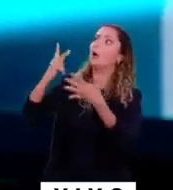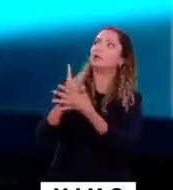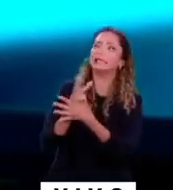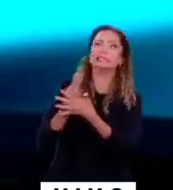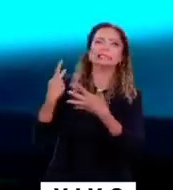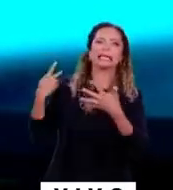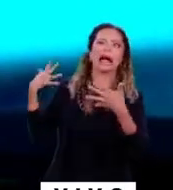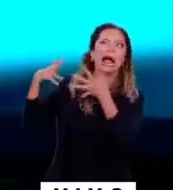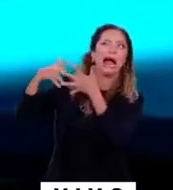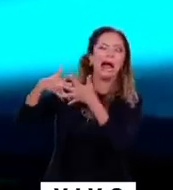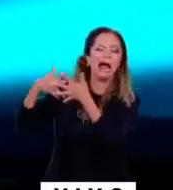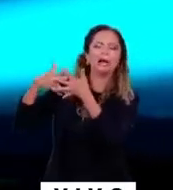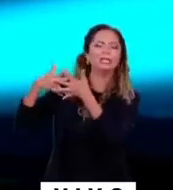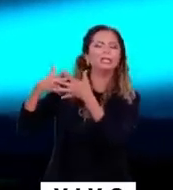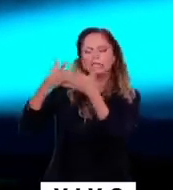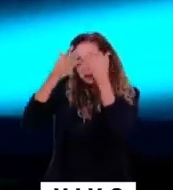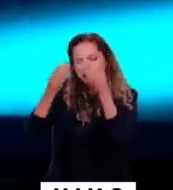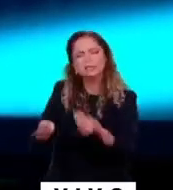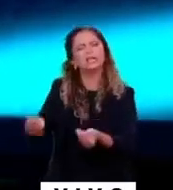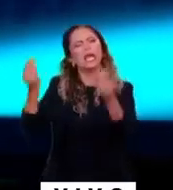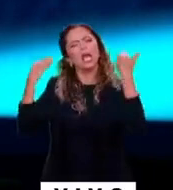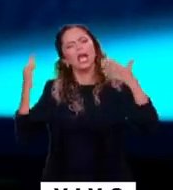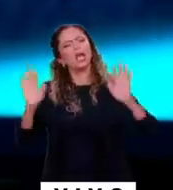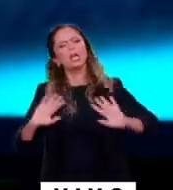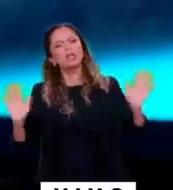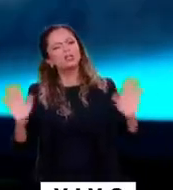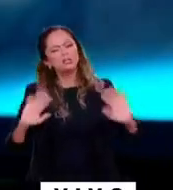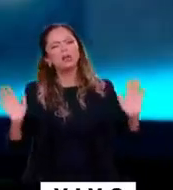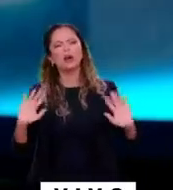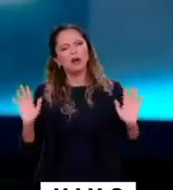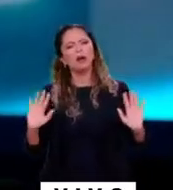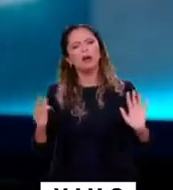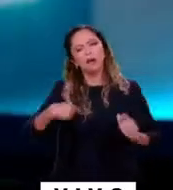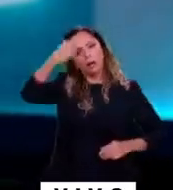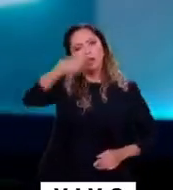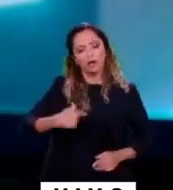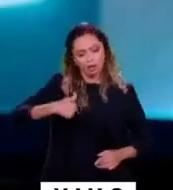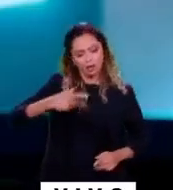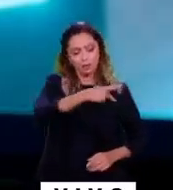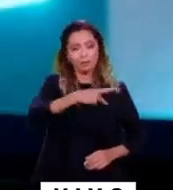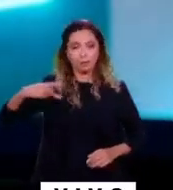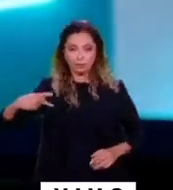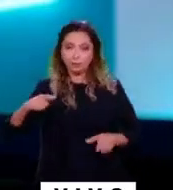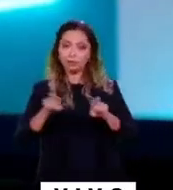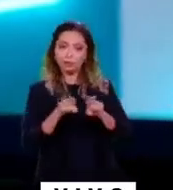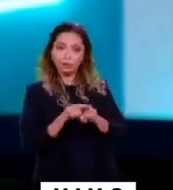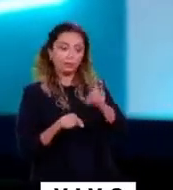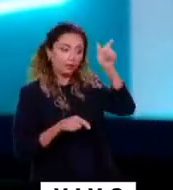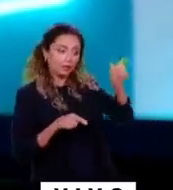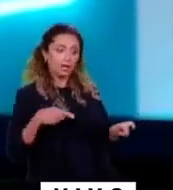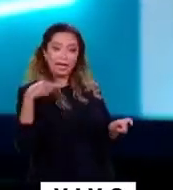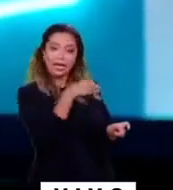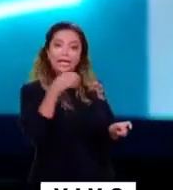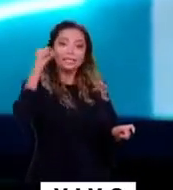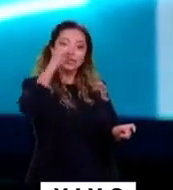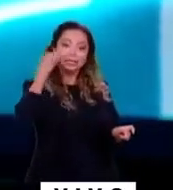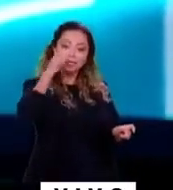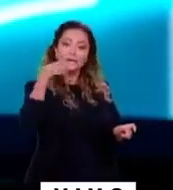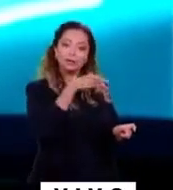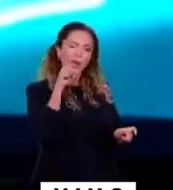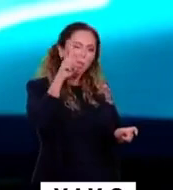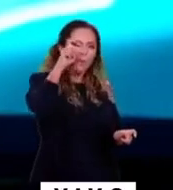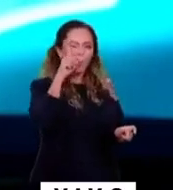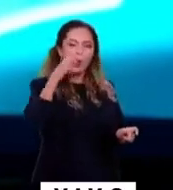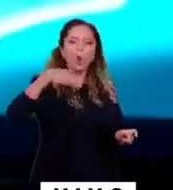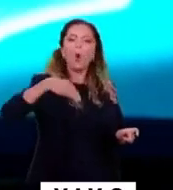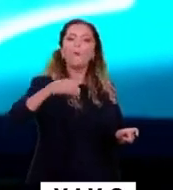de lado porque muito mais importante porque até eu república e o moro é Senador da República é o destino do nosso